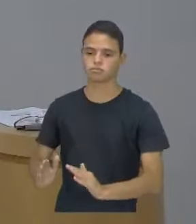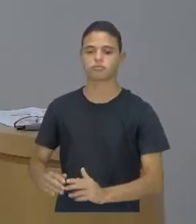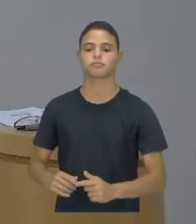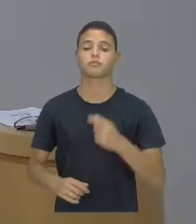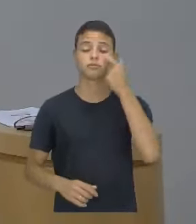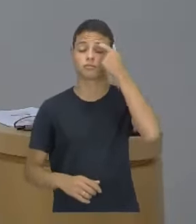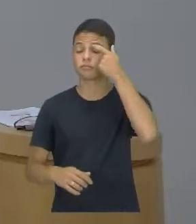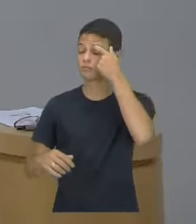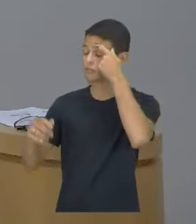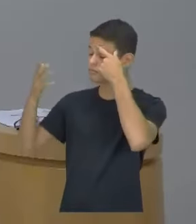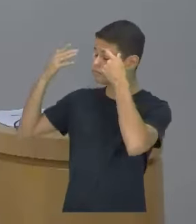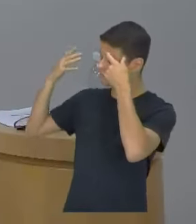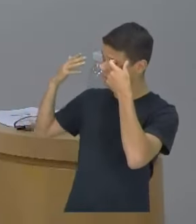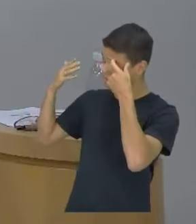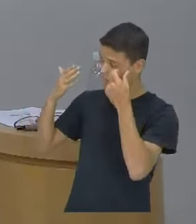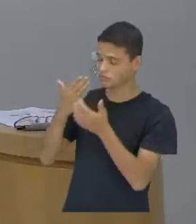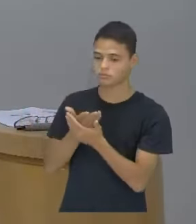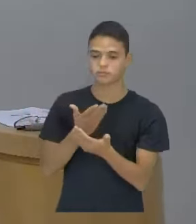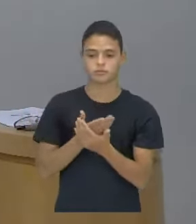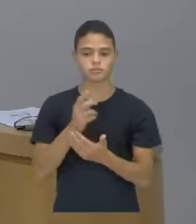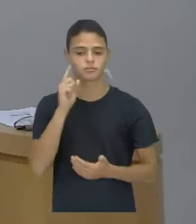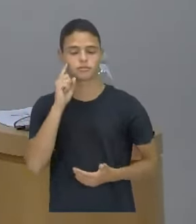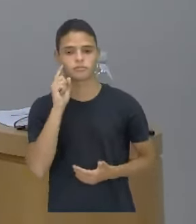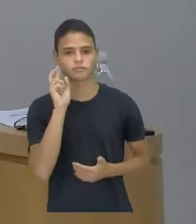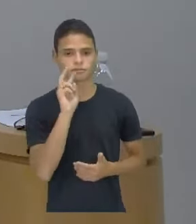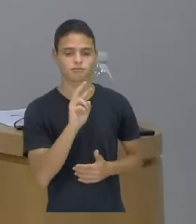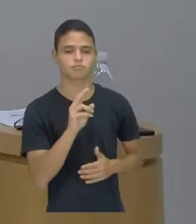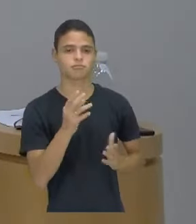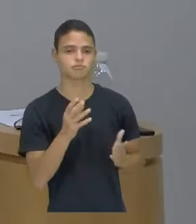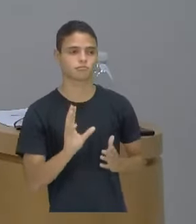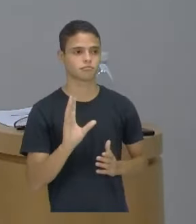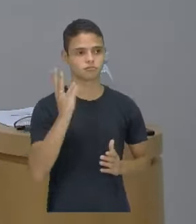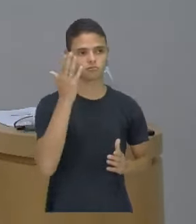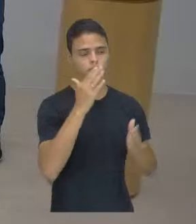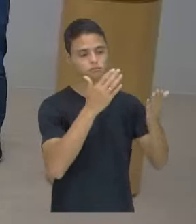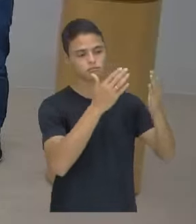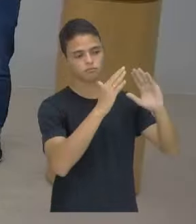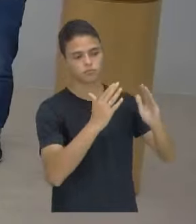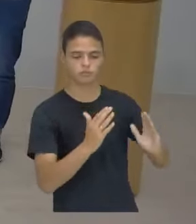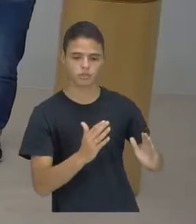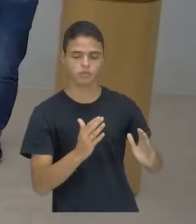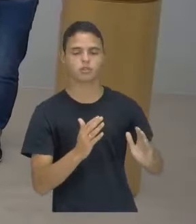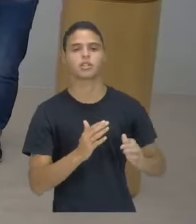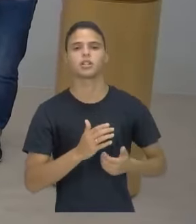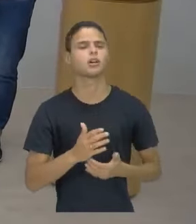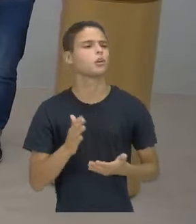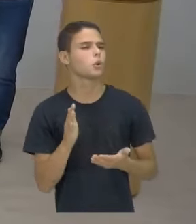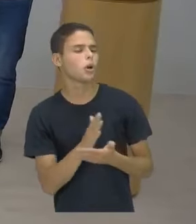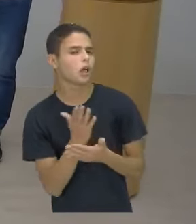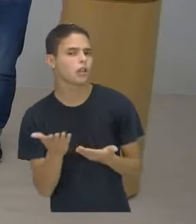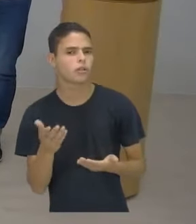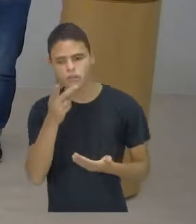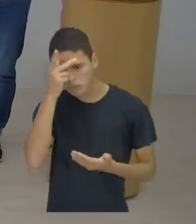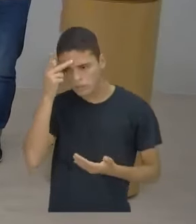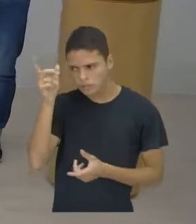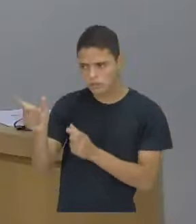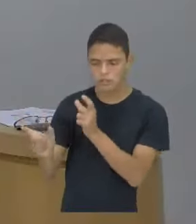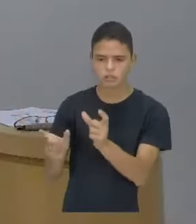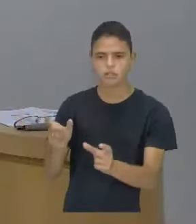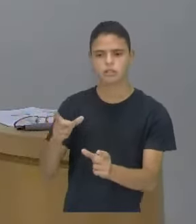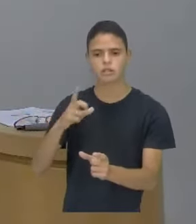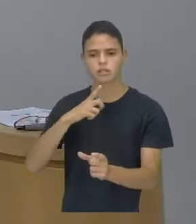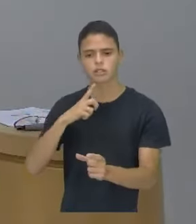passada, Ru, foi justamente isso, né? Acontece aí um desastre natural. Quais são as pessoas que acabam indo, até como